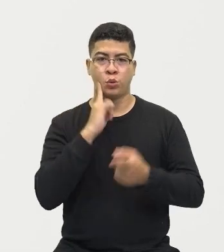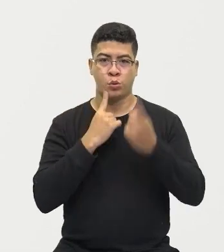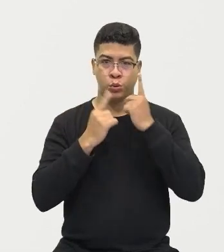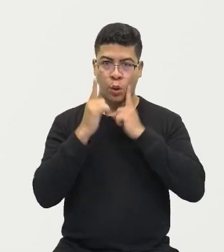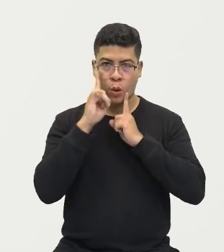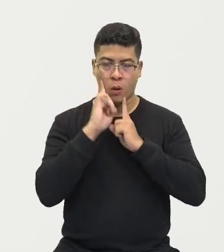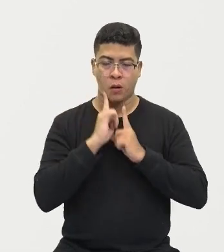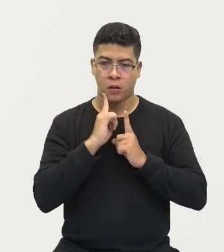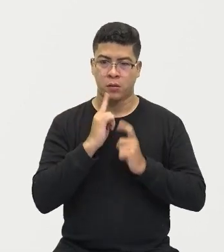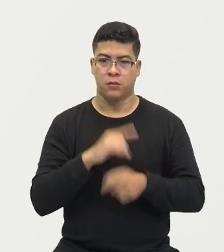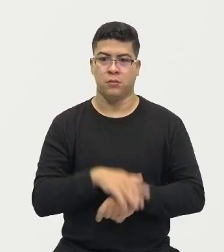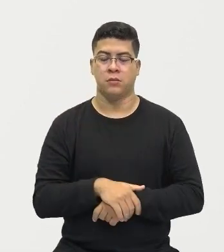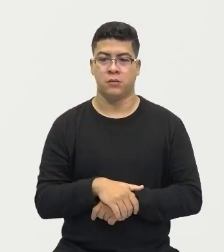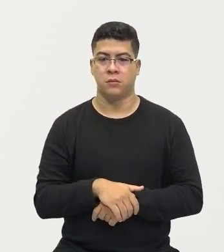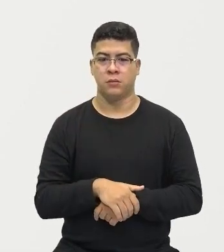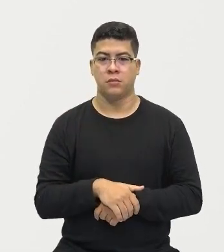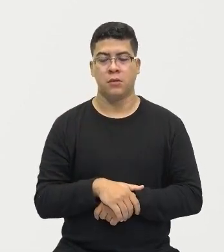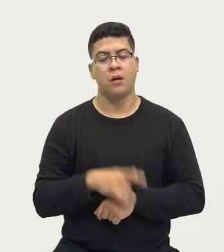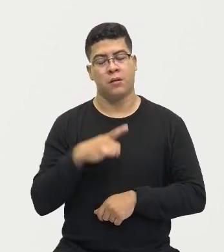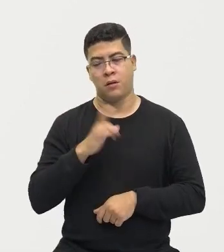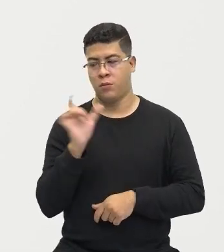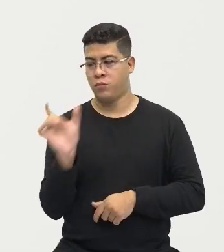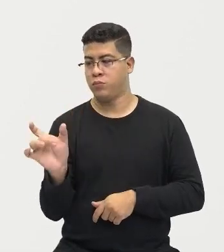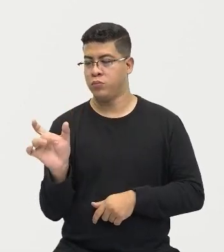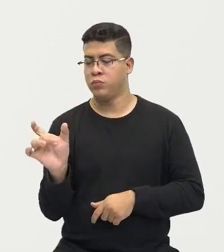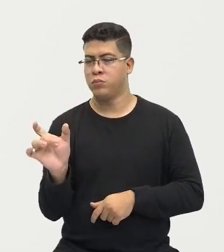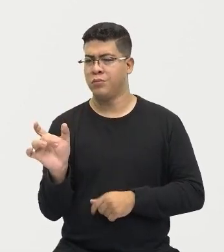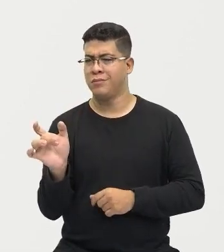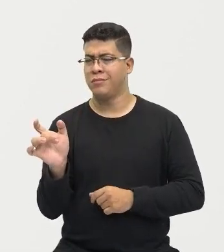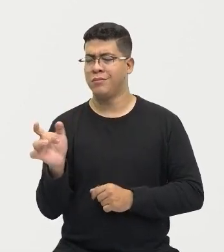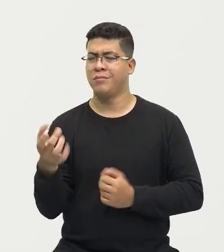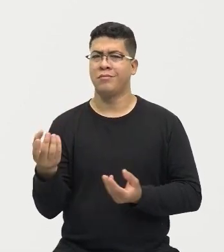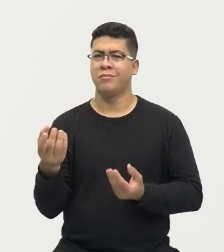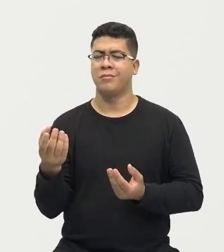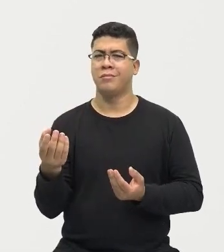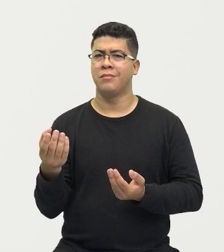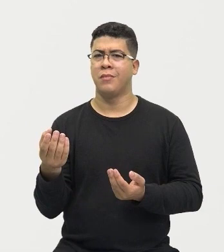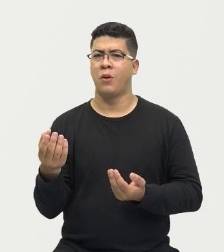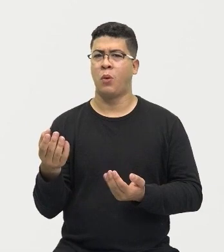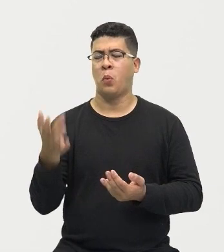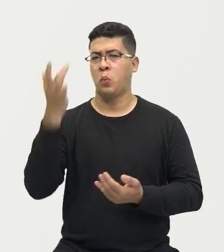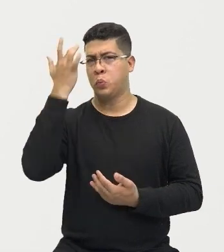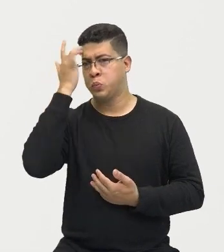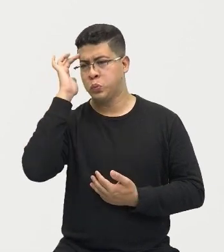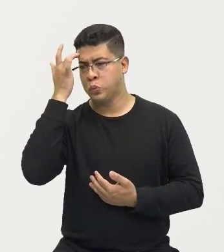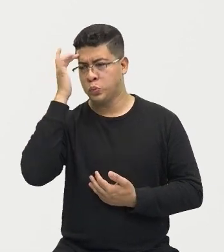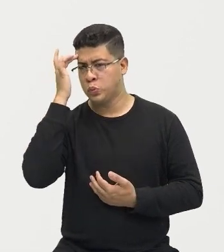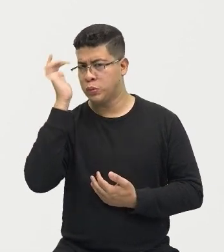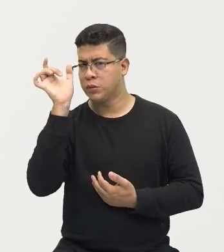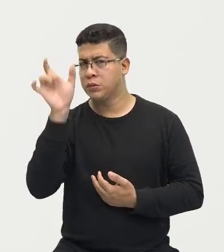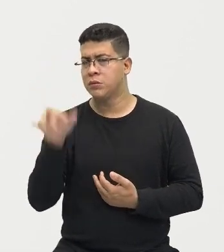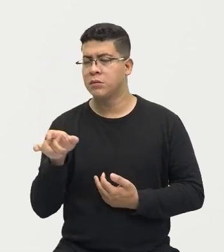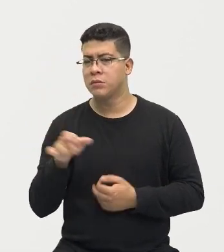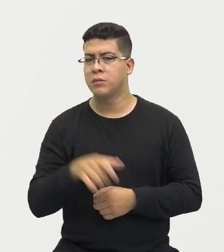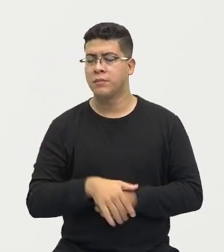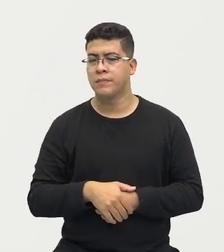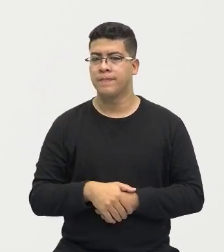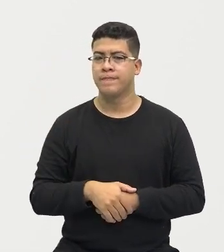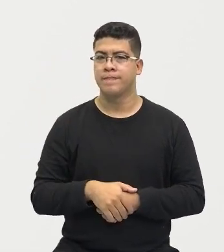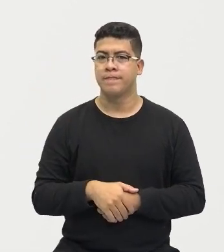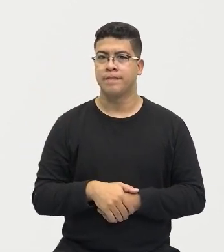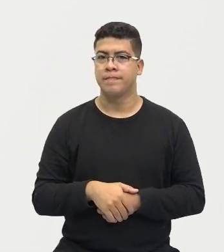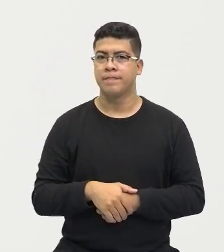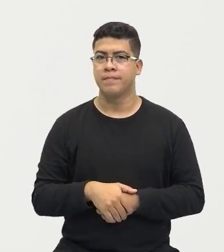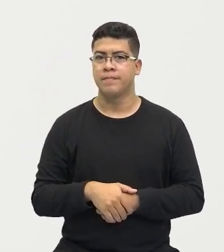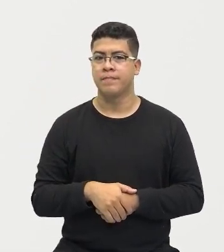aqui, ó. Né? Aí você pergunta, quem pareceu-me que a criança chorava? Respondeu.